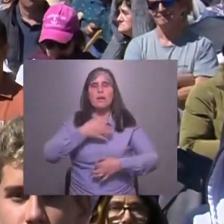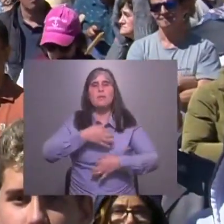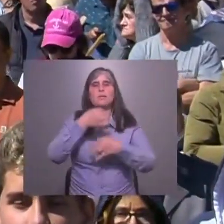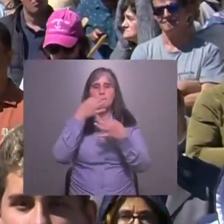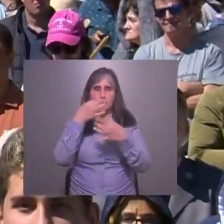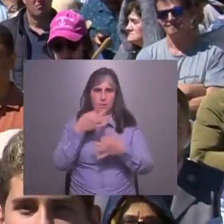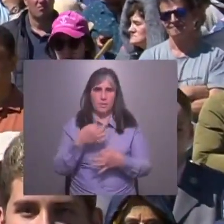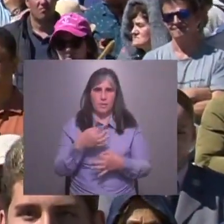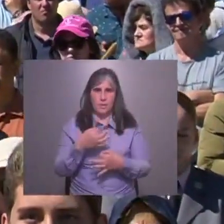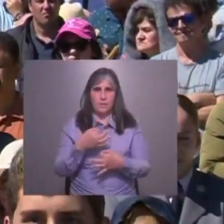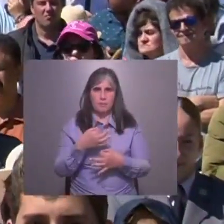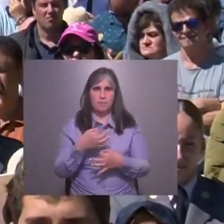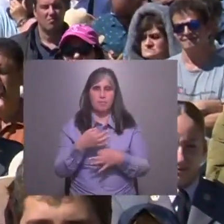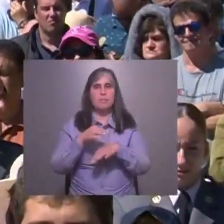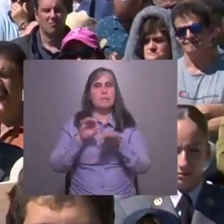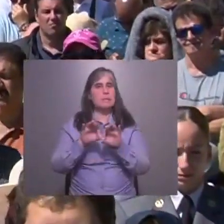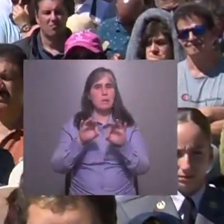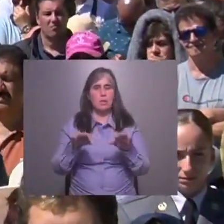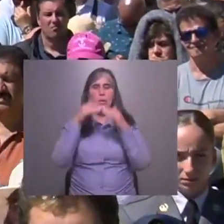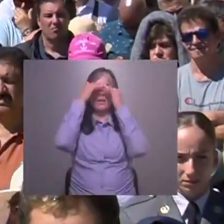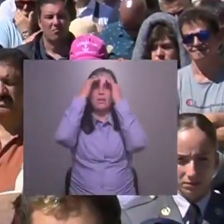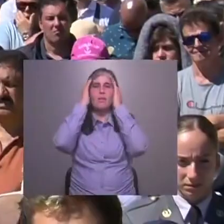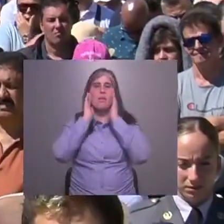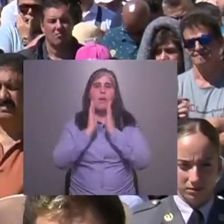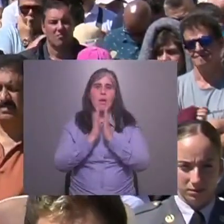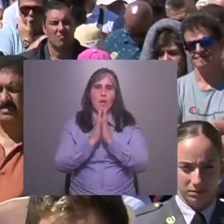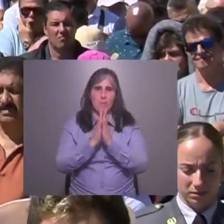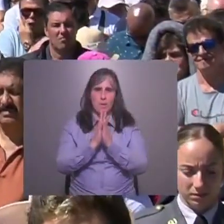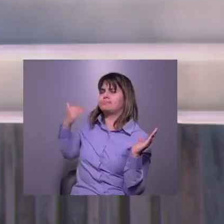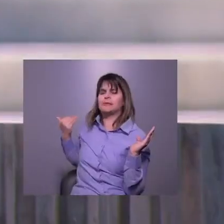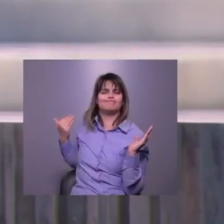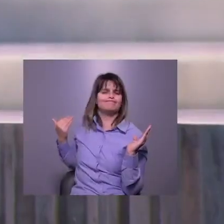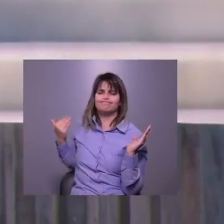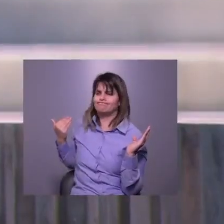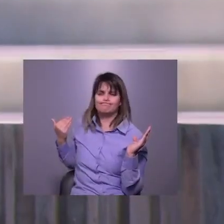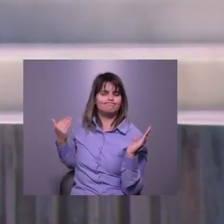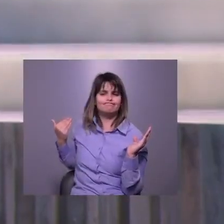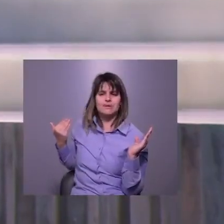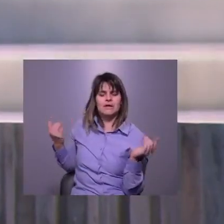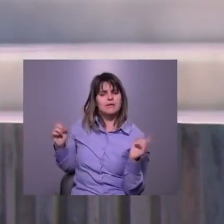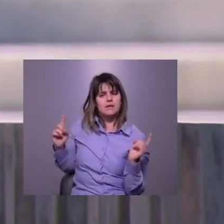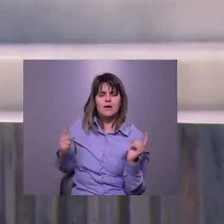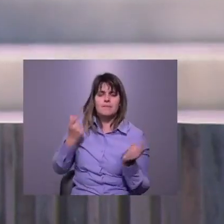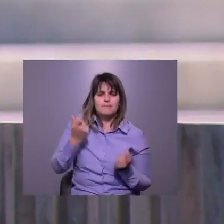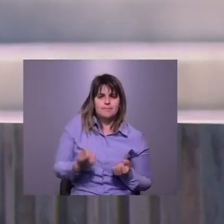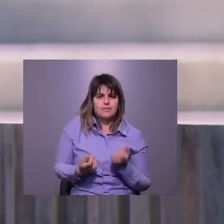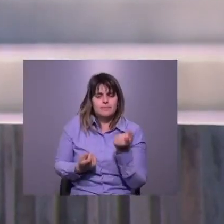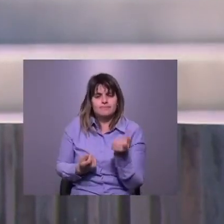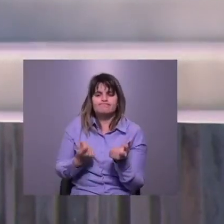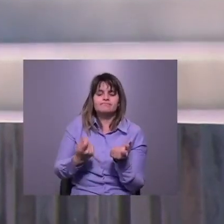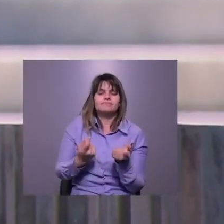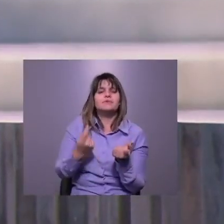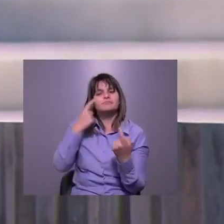A história não é um afastamento progressivo e inexorável de